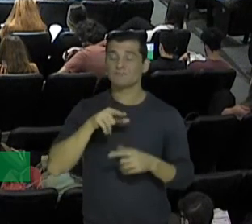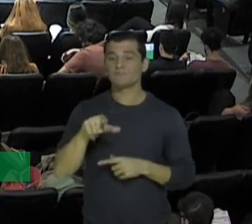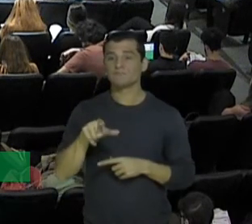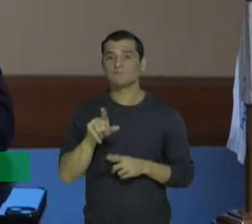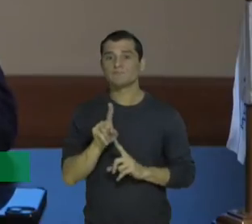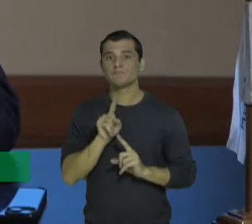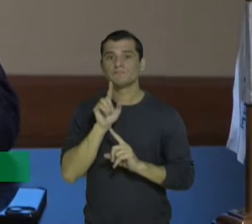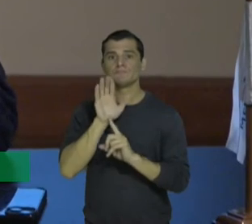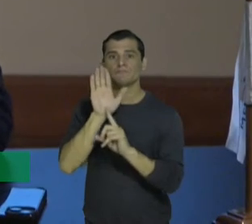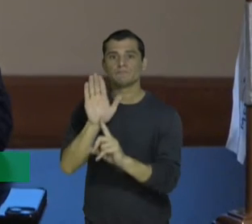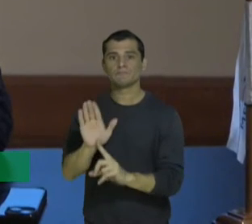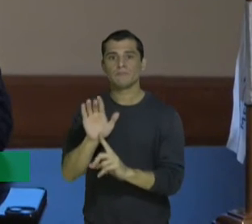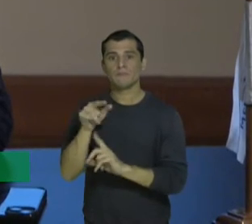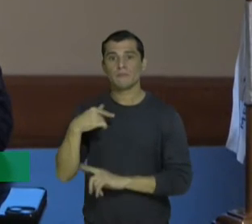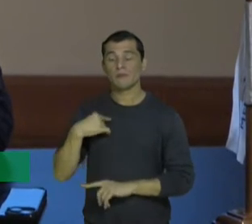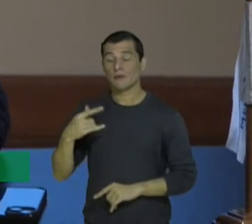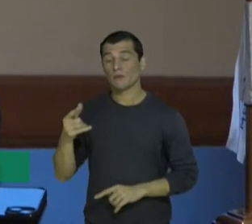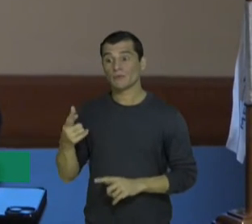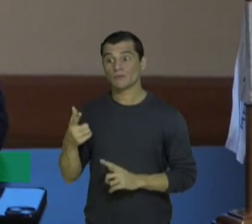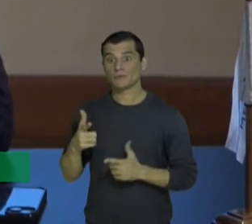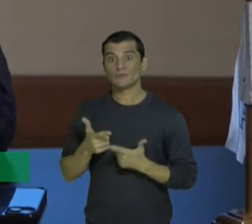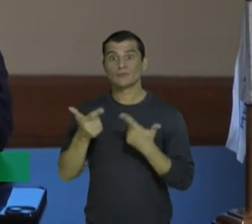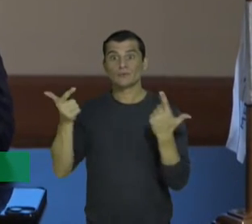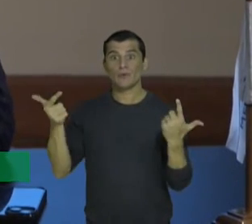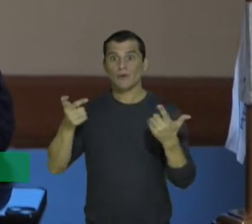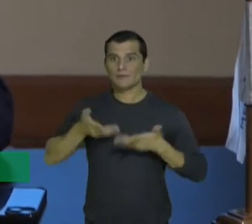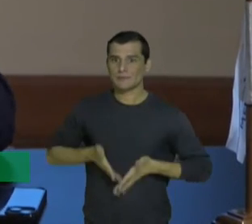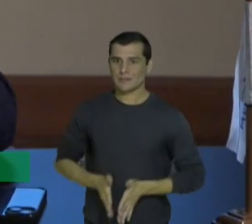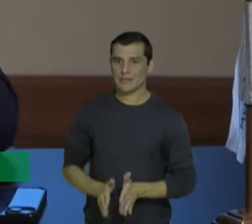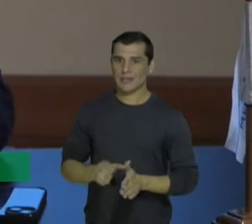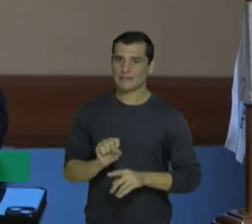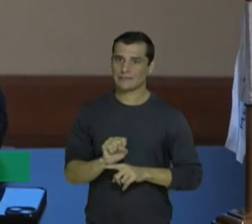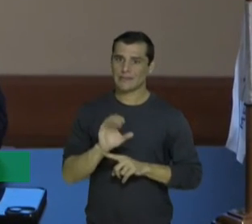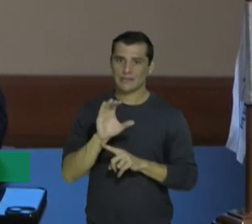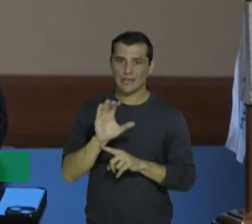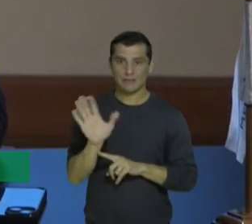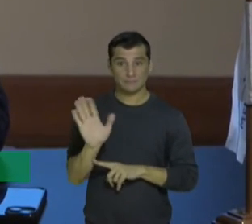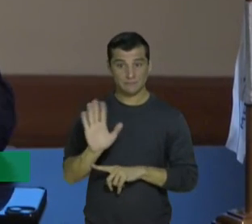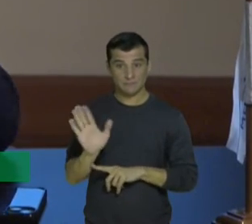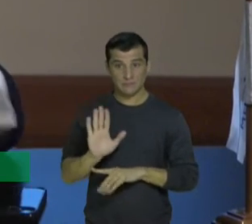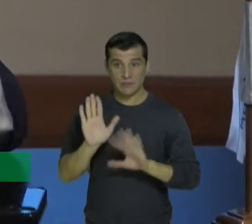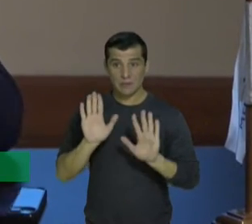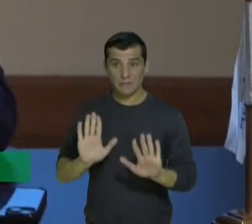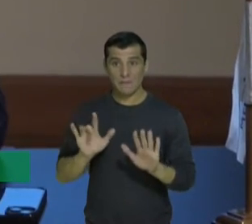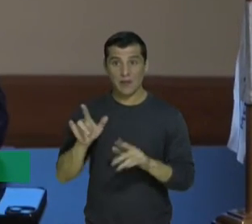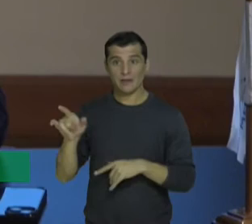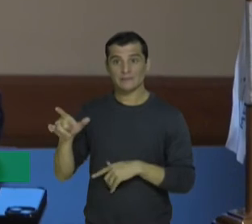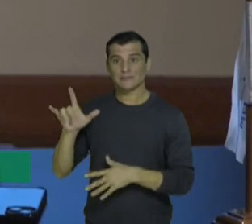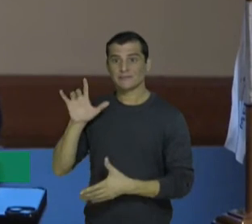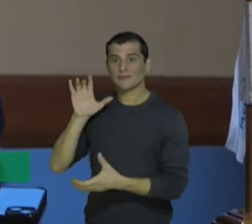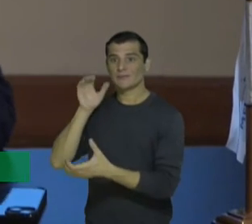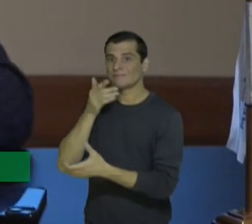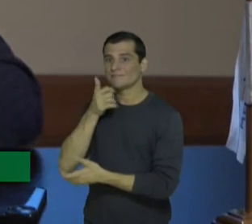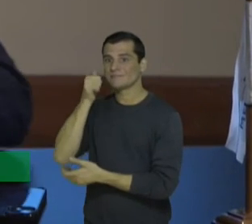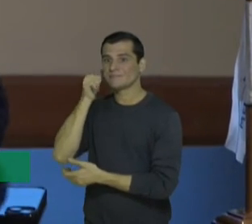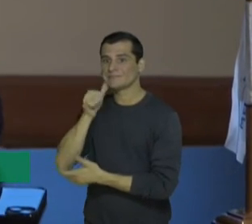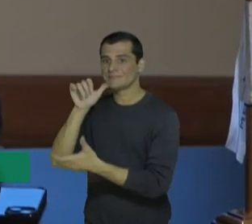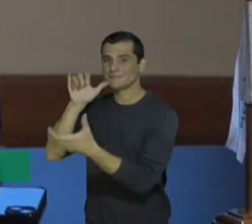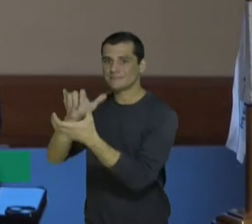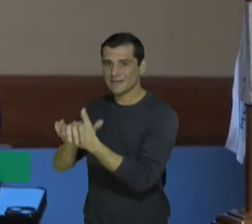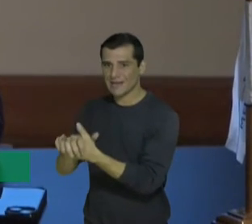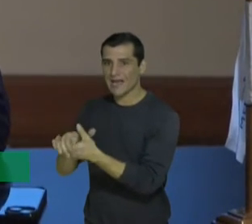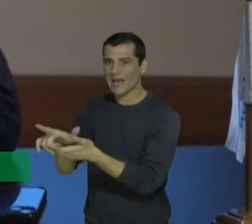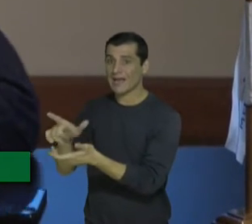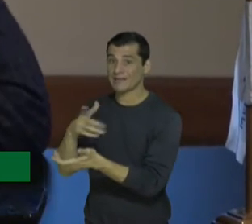nascer nesse Belo Estado de Santa Catarina Mas eu procurei corrigir isso rapidamente casei com uma Catarinense tenho uma filha é